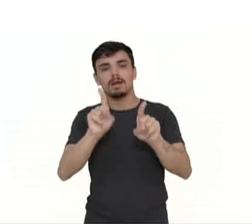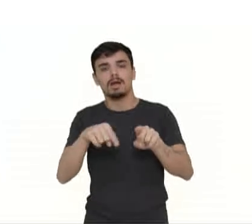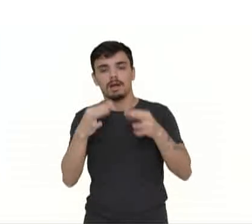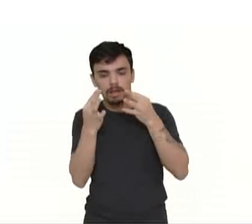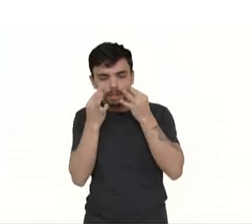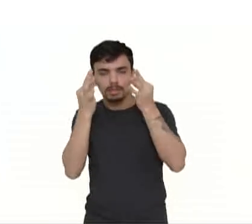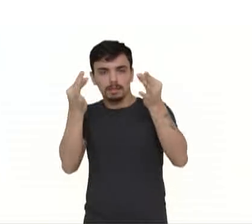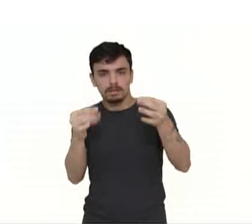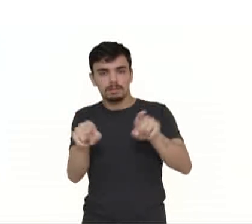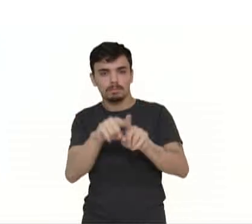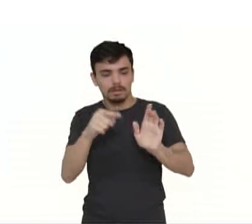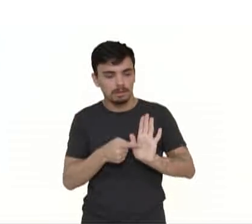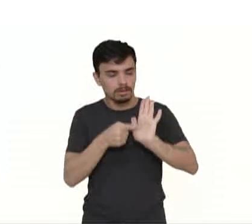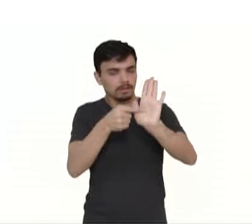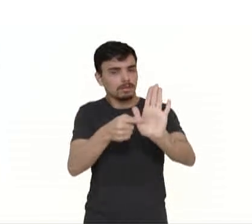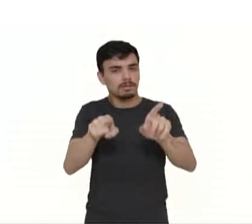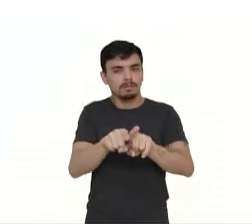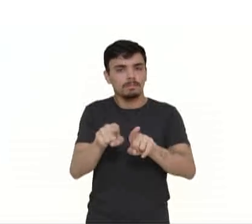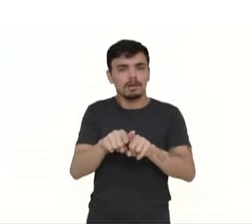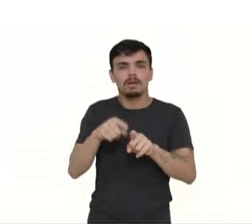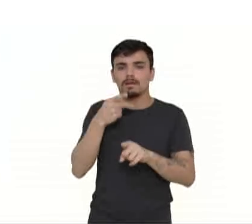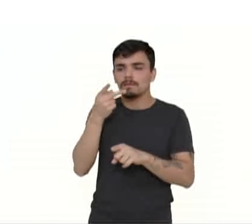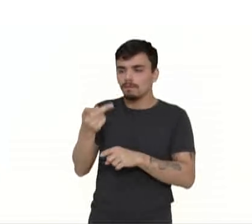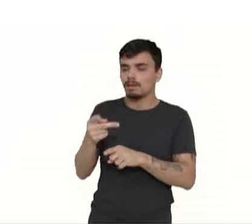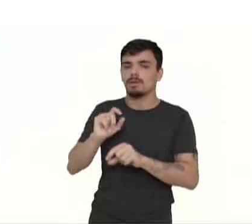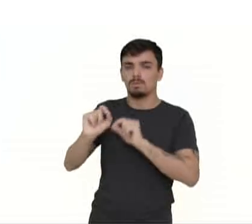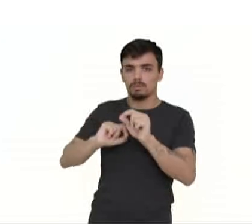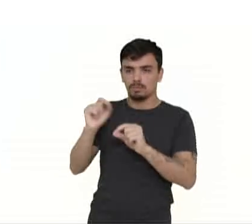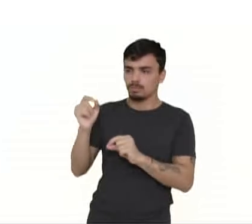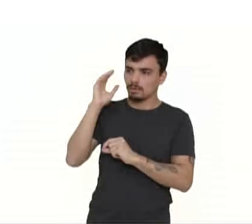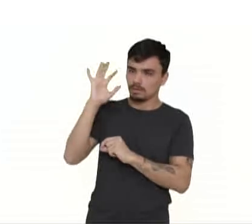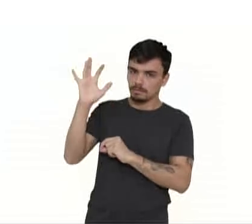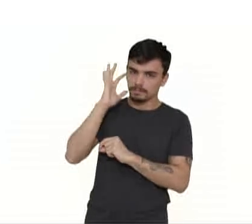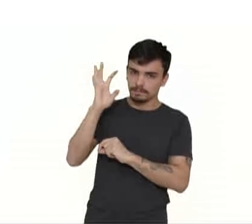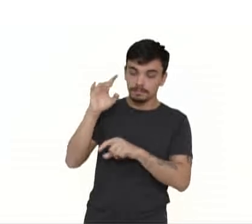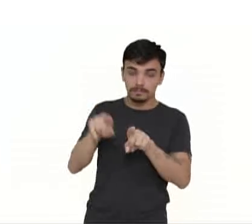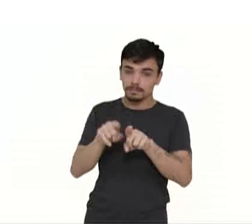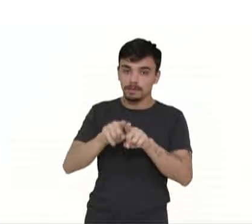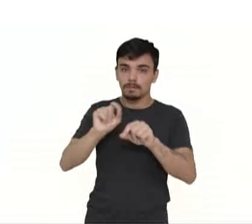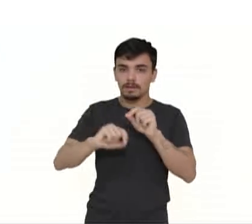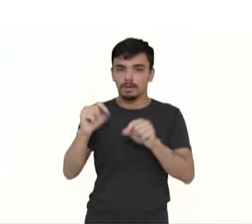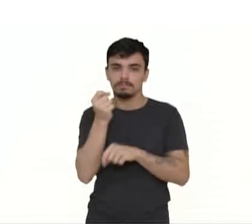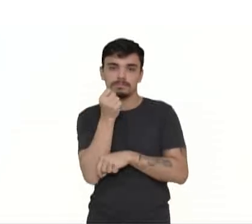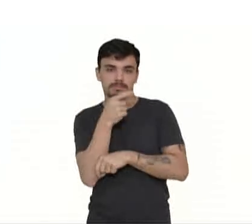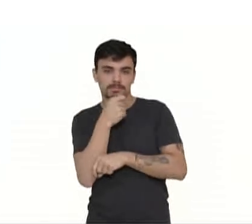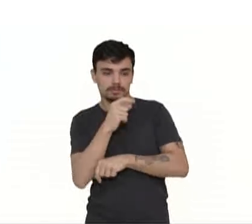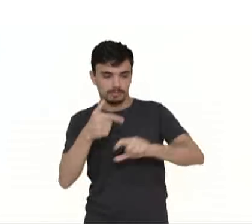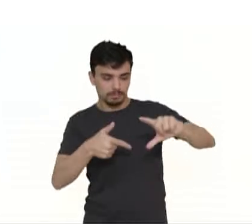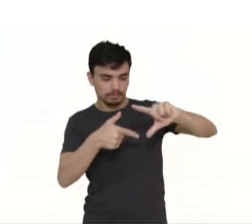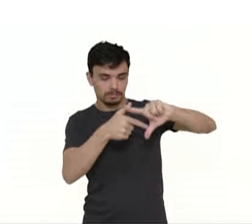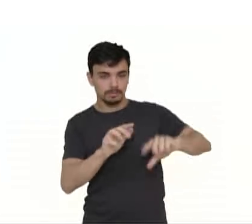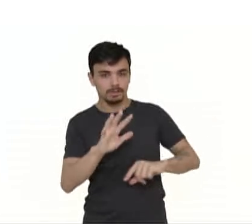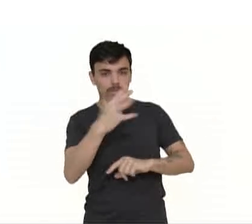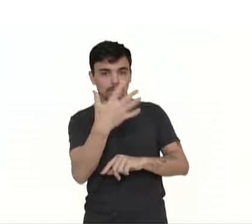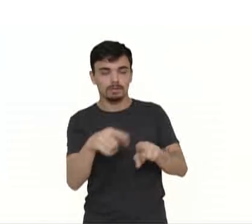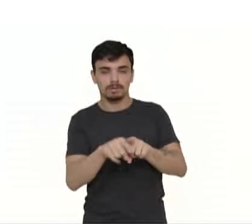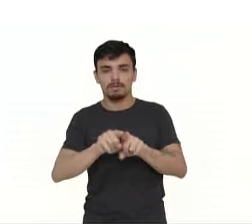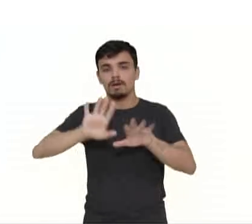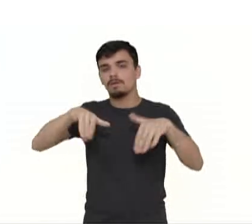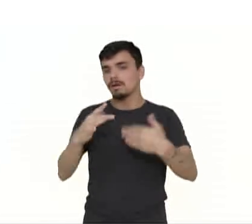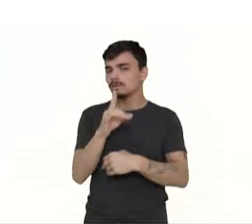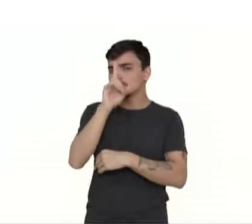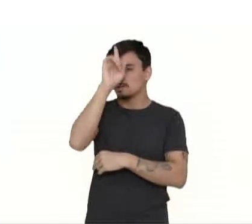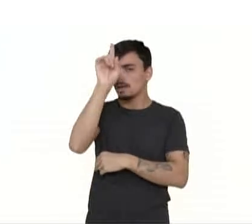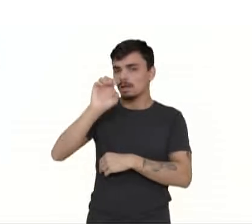alertar, denunciar, coibir e levar à reflexão. Satirizar um fato específico, tal como uma ideia,